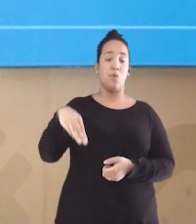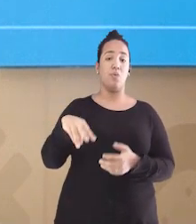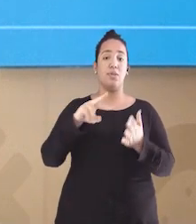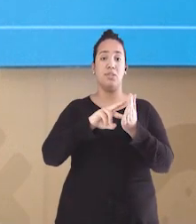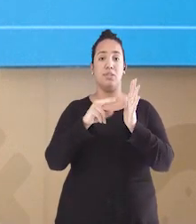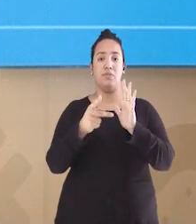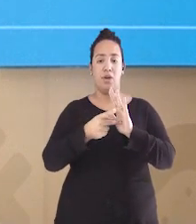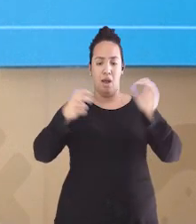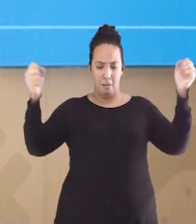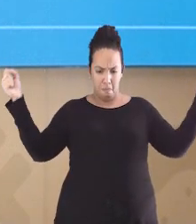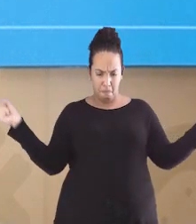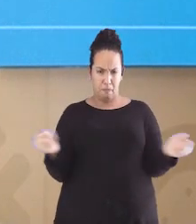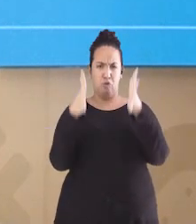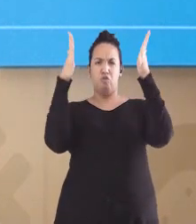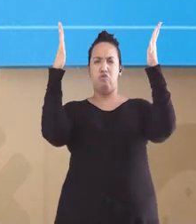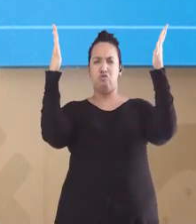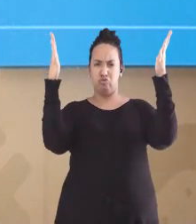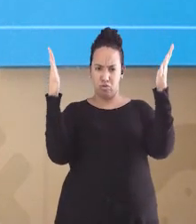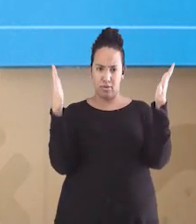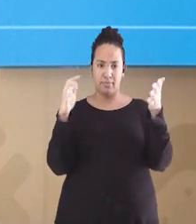significa explosão.